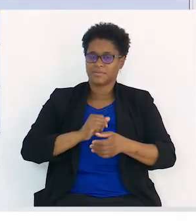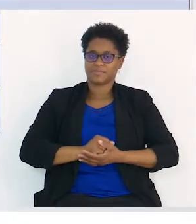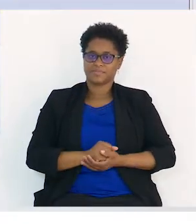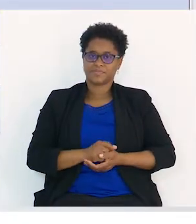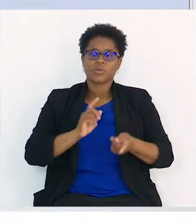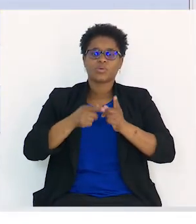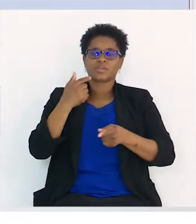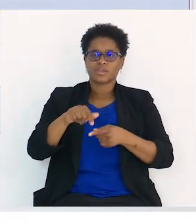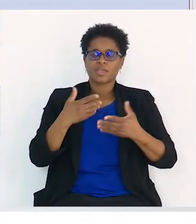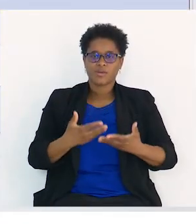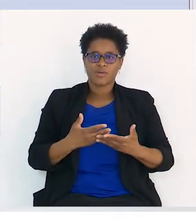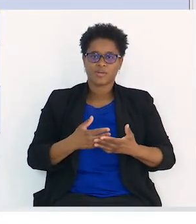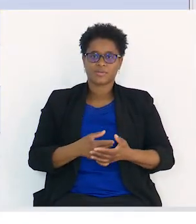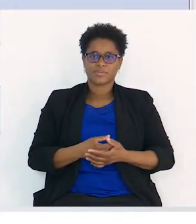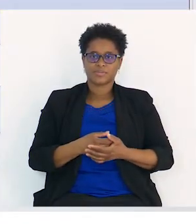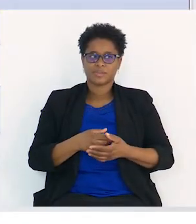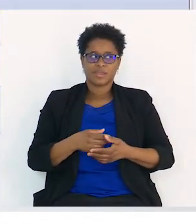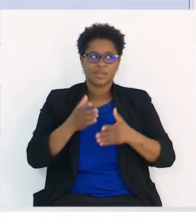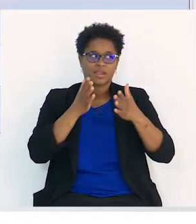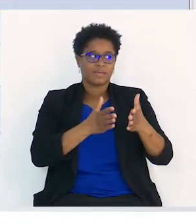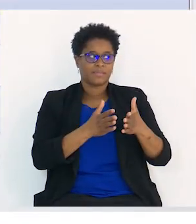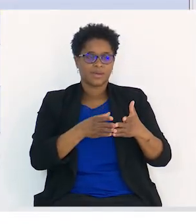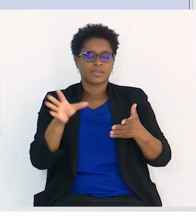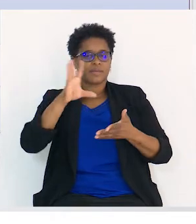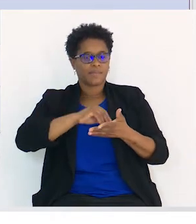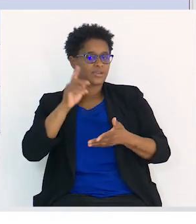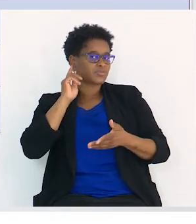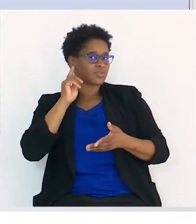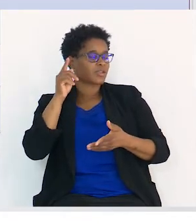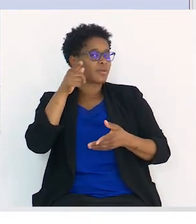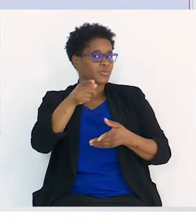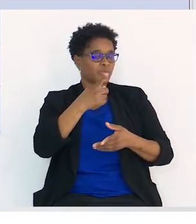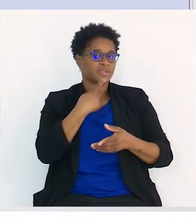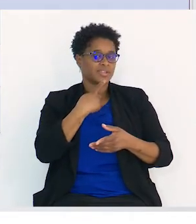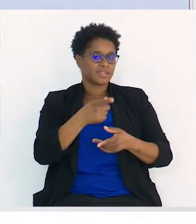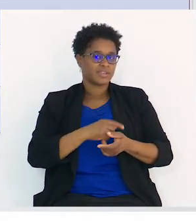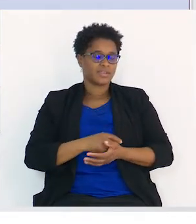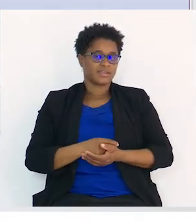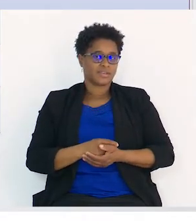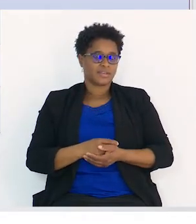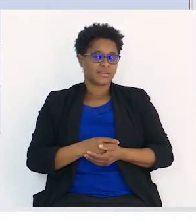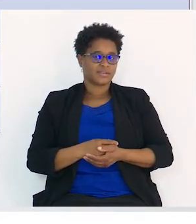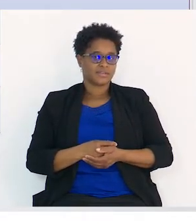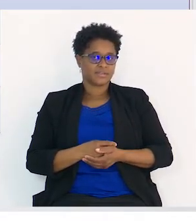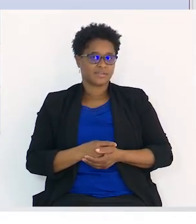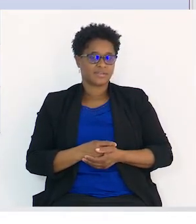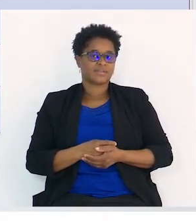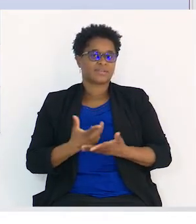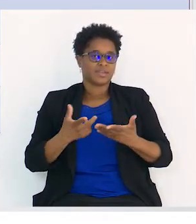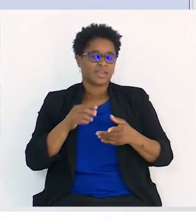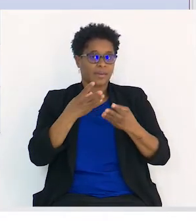O que é que nós temos agora? Aquela parte que é mais importante para tu compreenderes a matéria. Vais